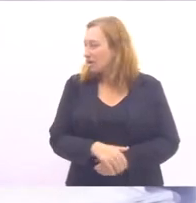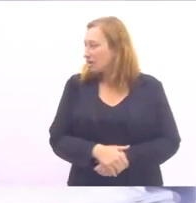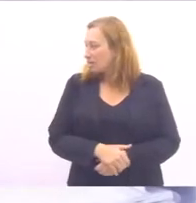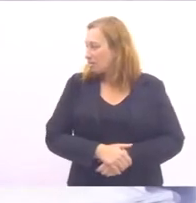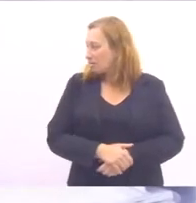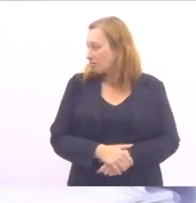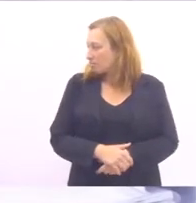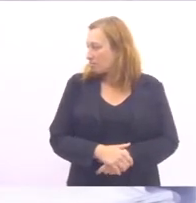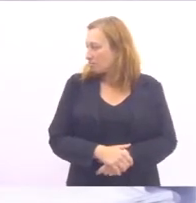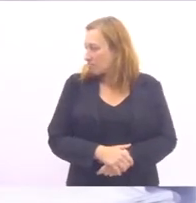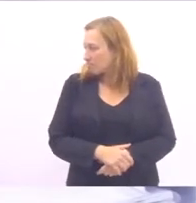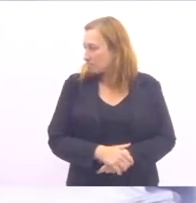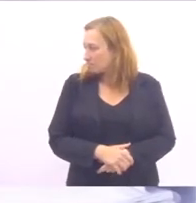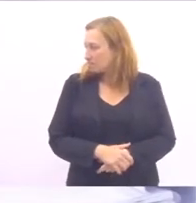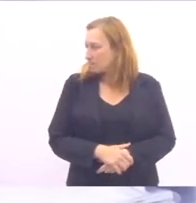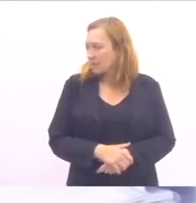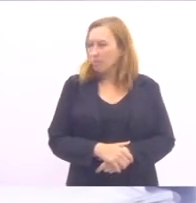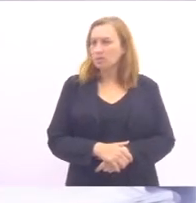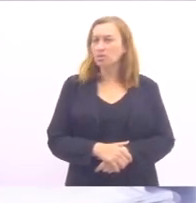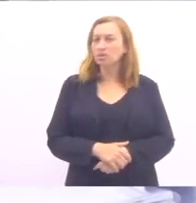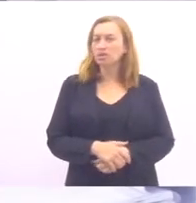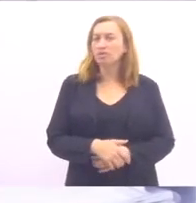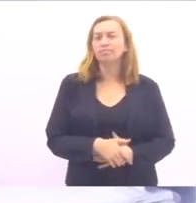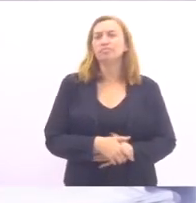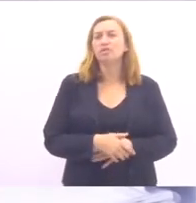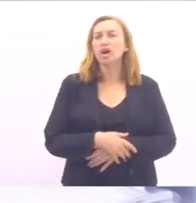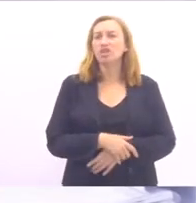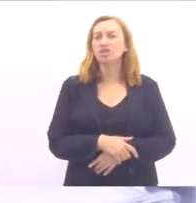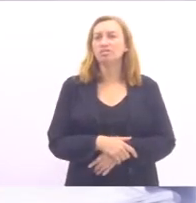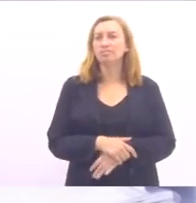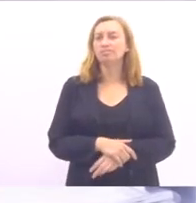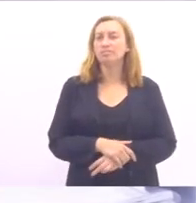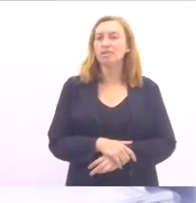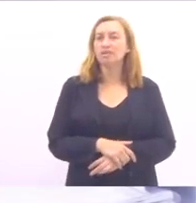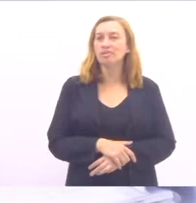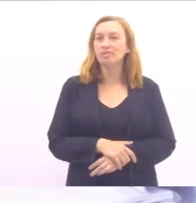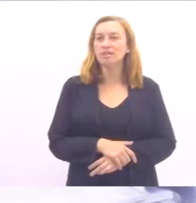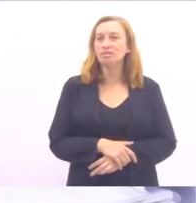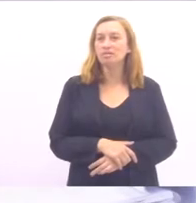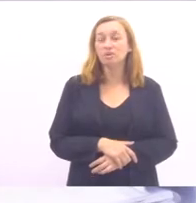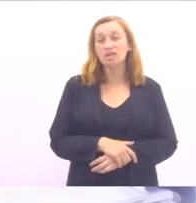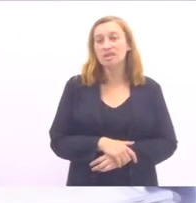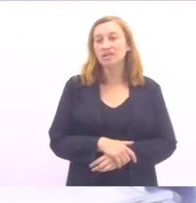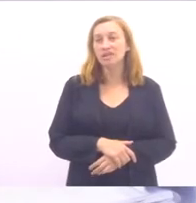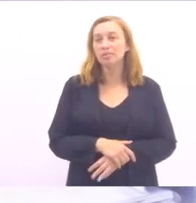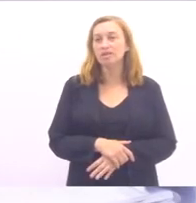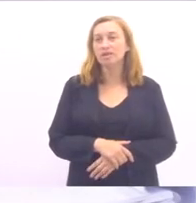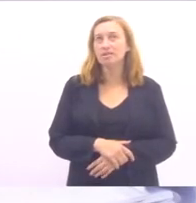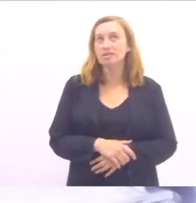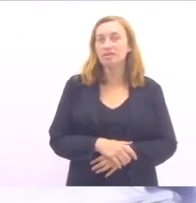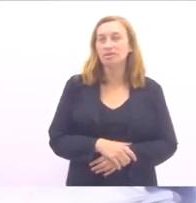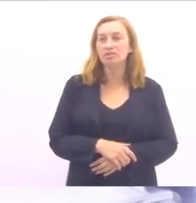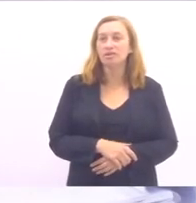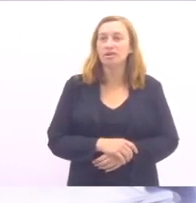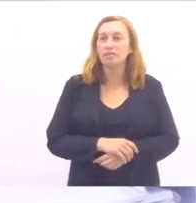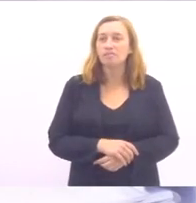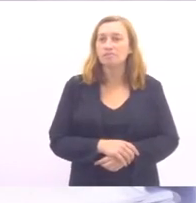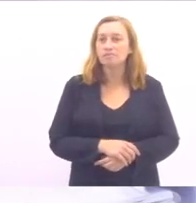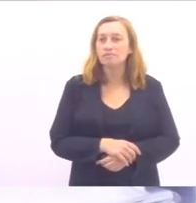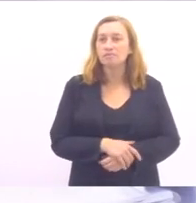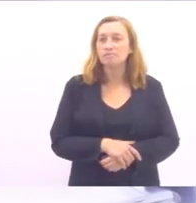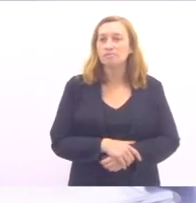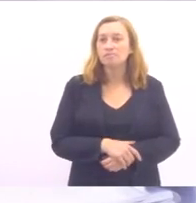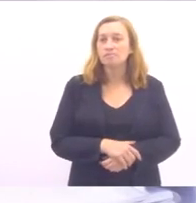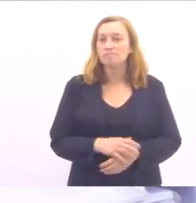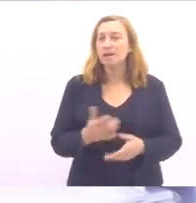de coisa. Não administra. Ou é bem a empresa, ou é bem uma cooperativa, ou é bem uma prefeitura. A CEA tem que fazer política ambiental,